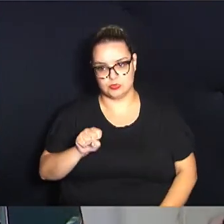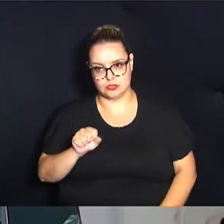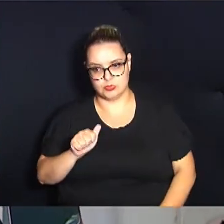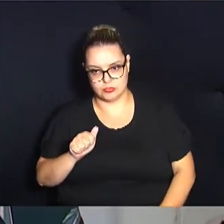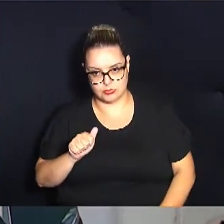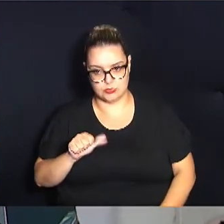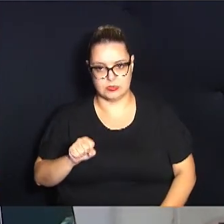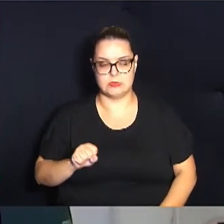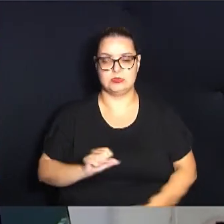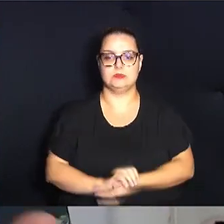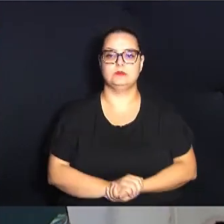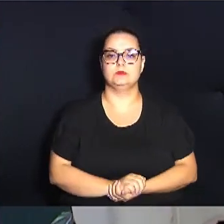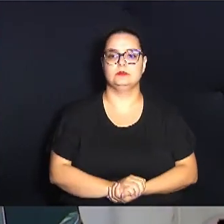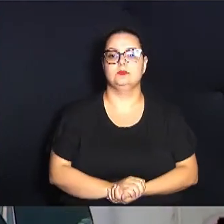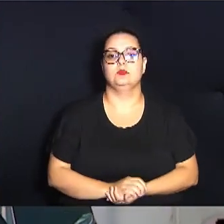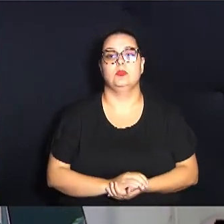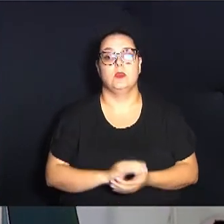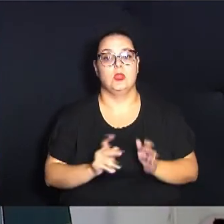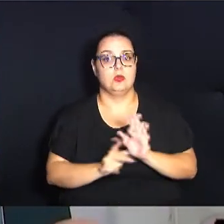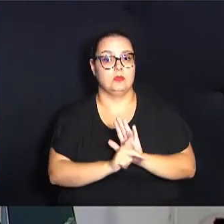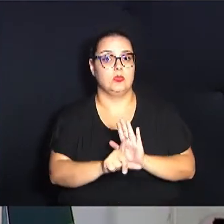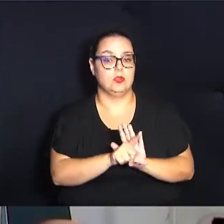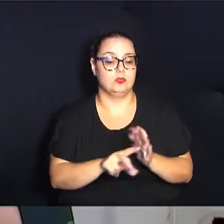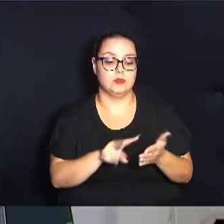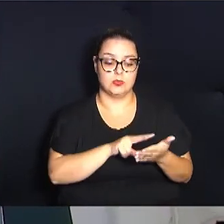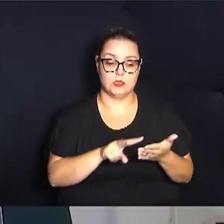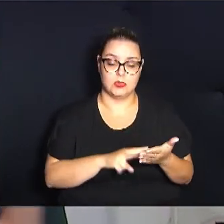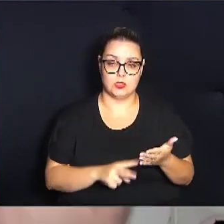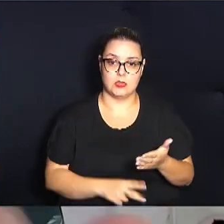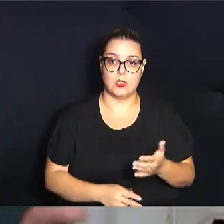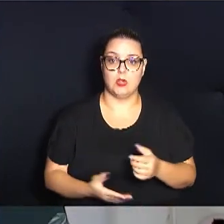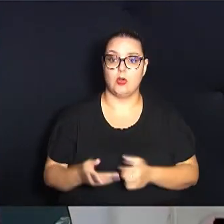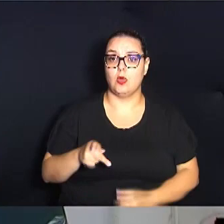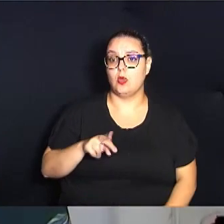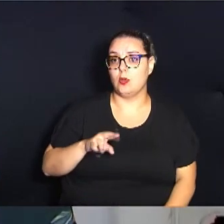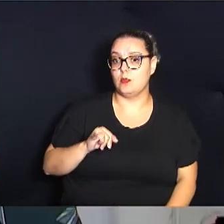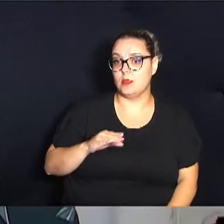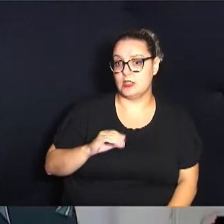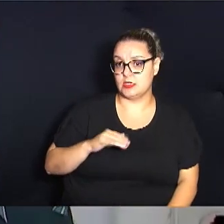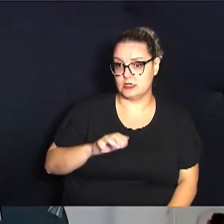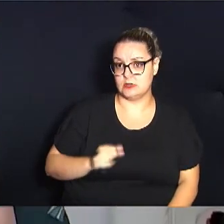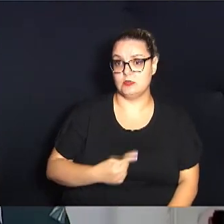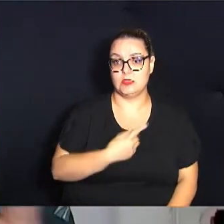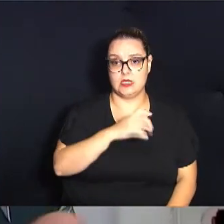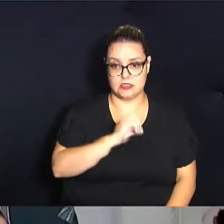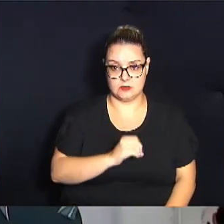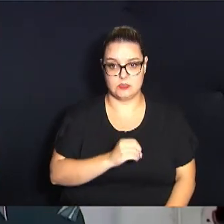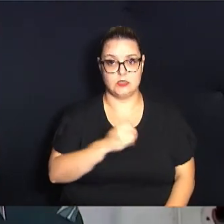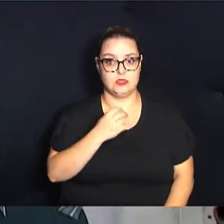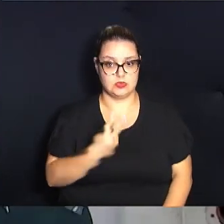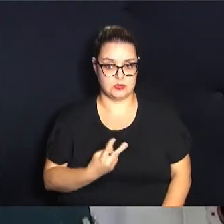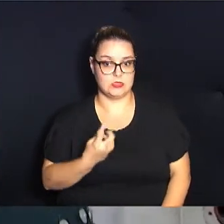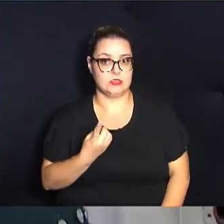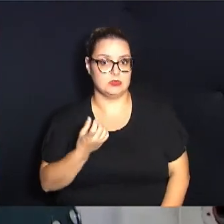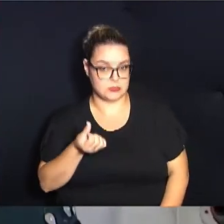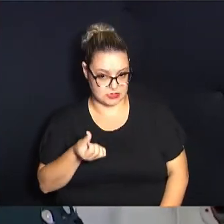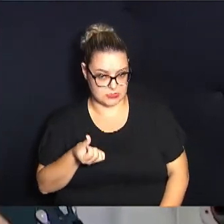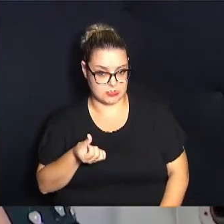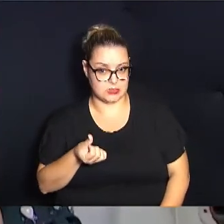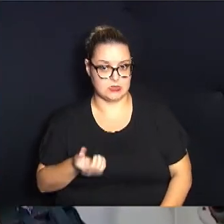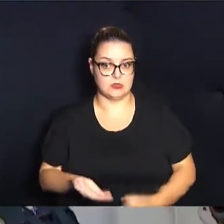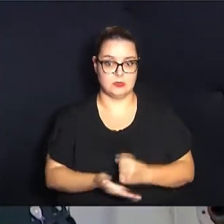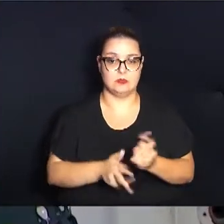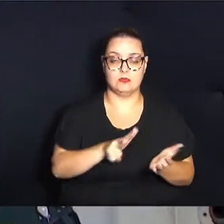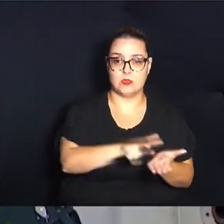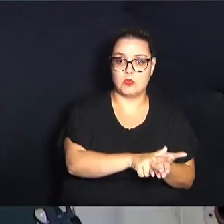fazer uma leitura, nós vemos que ele fere os princípios da Lei 10.216, em que diz que a internação ela é o